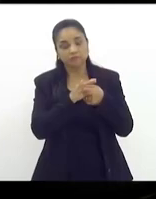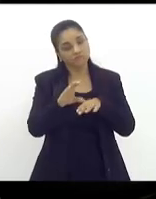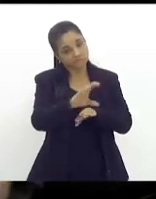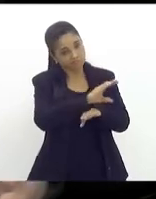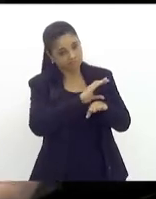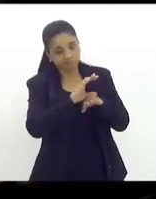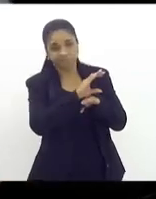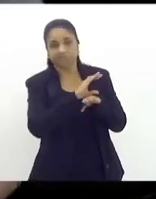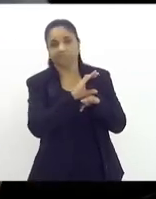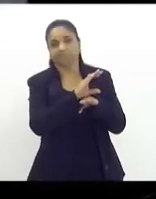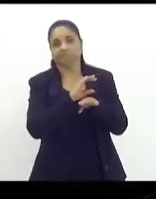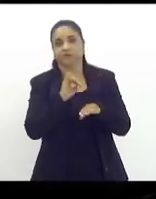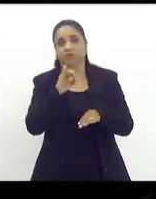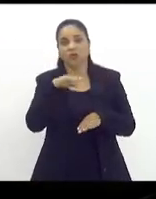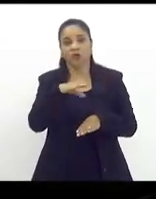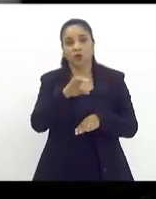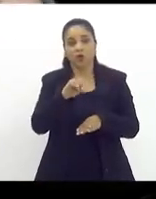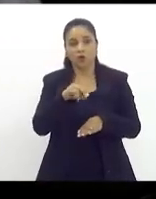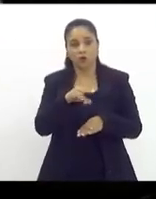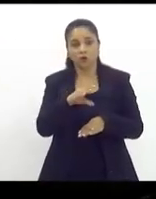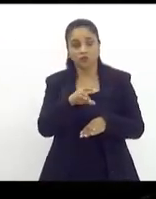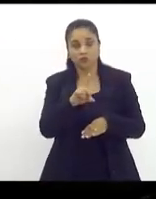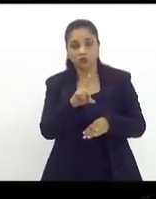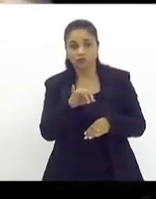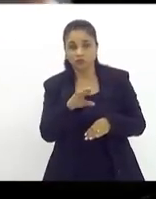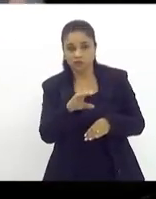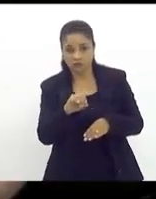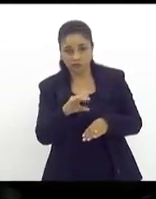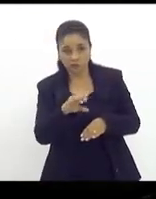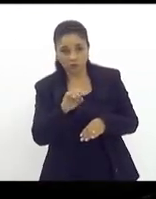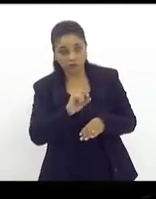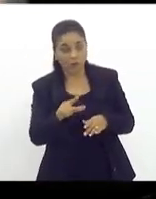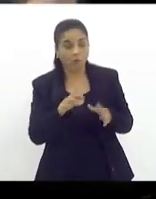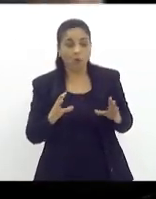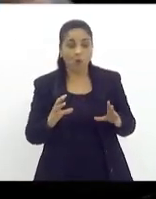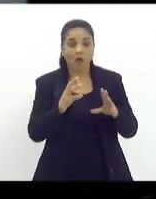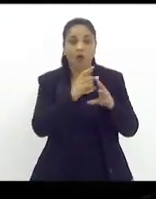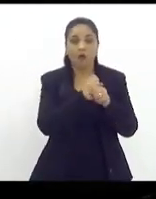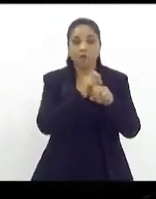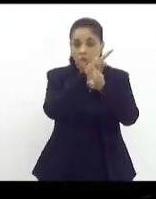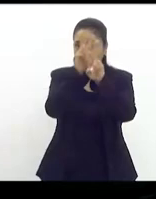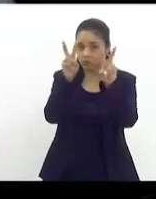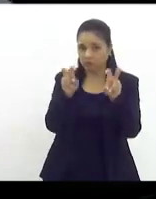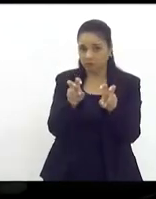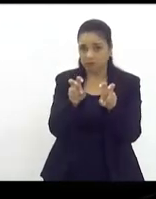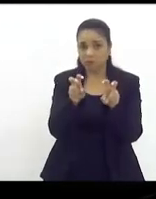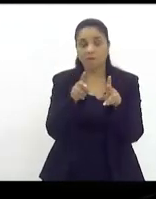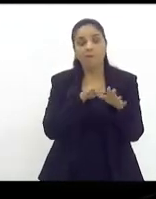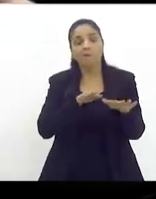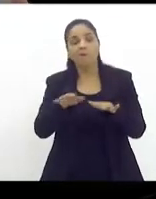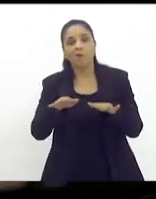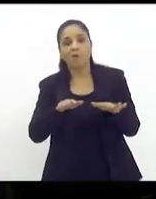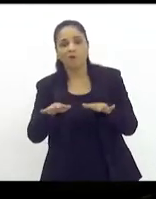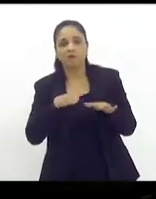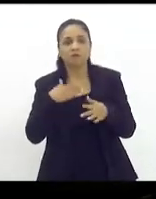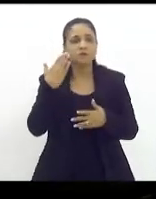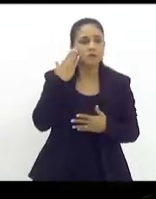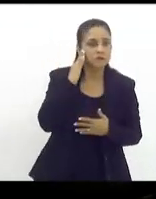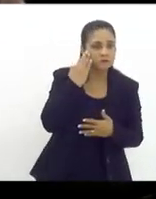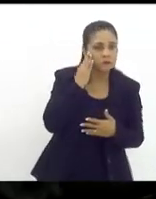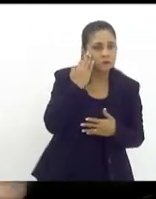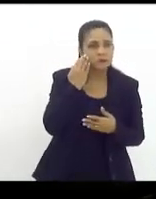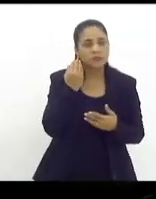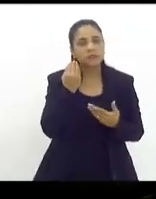Mas, geralmente, isso é quando você tem um acúmulo de um tema que leva a uma mobilização, a um entendimento, a construção